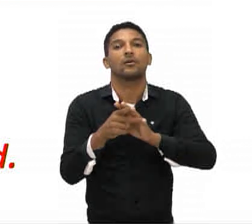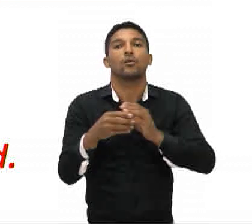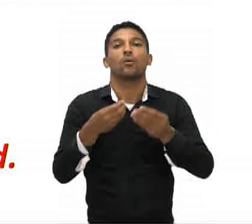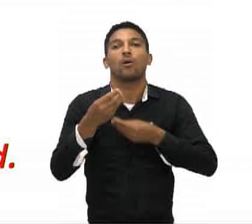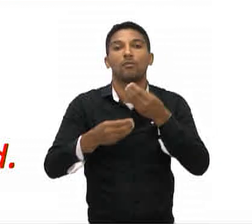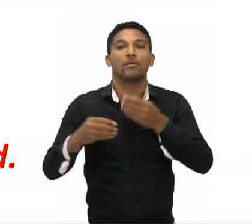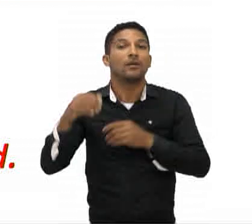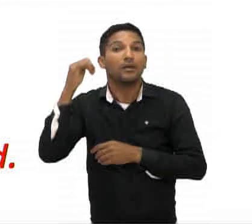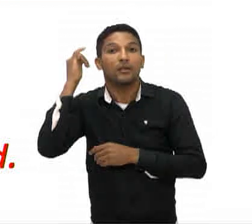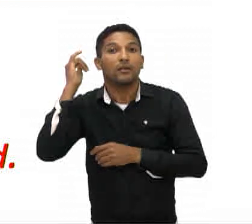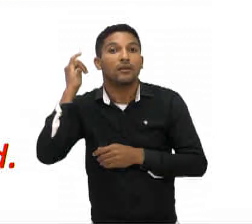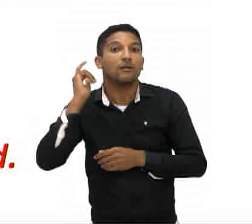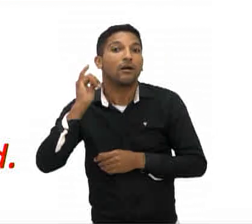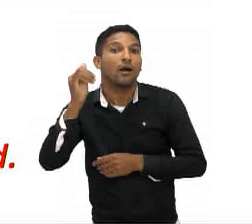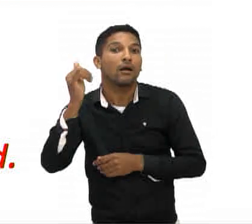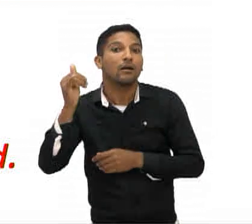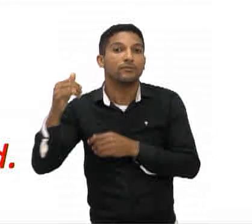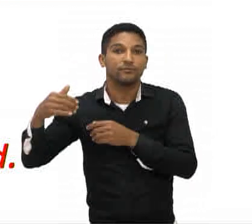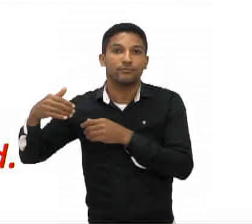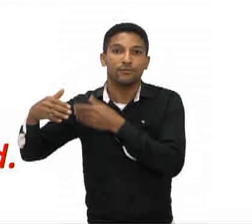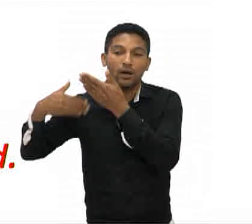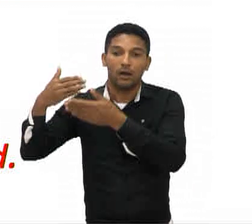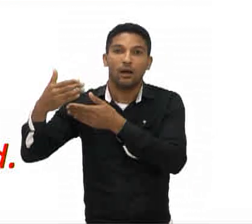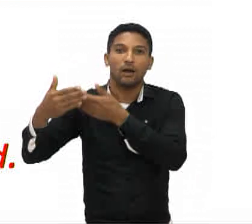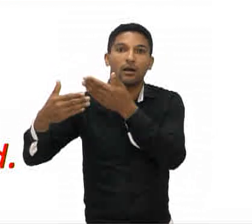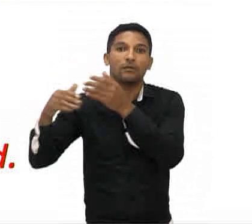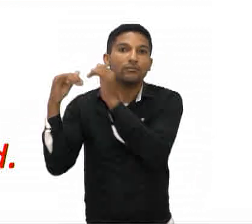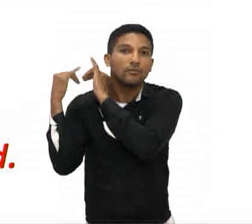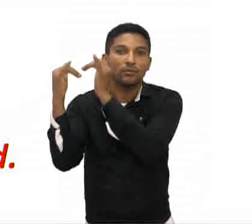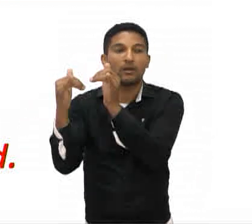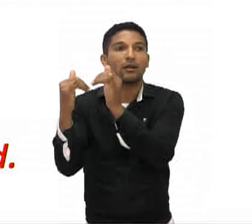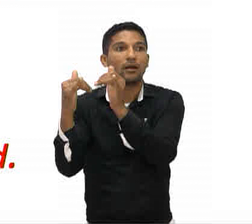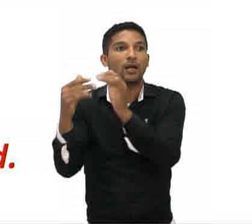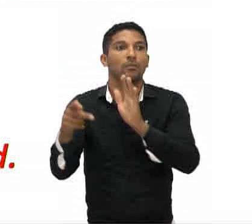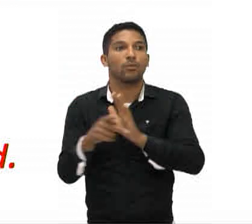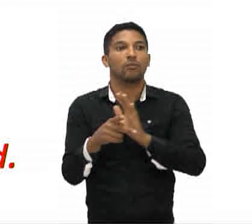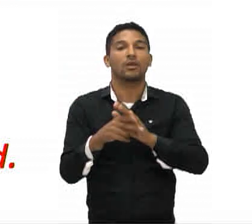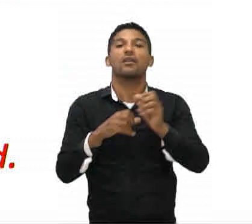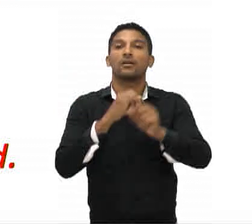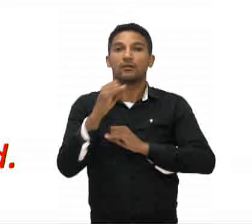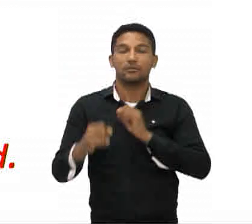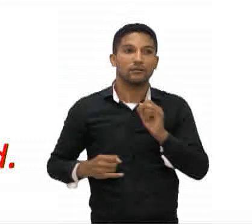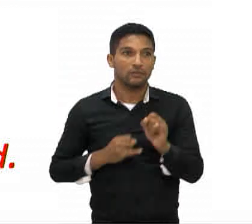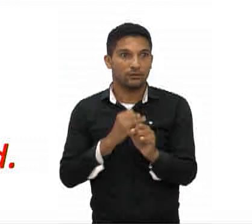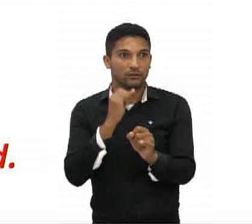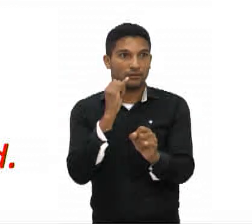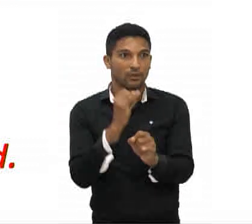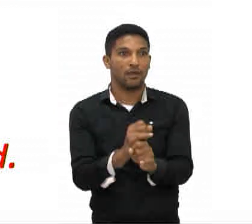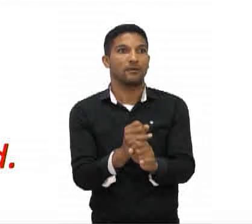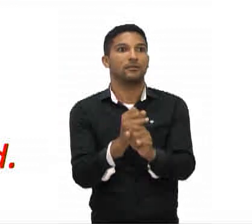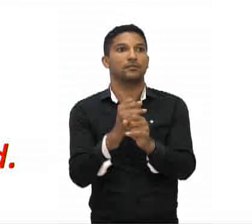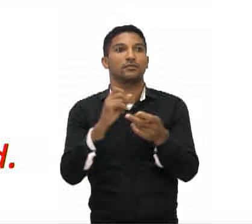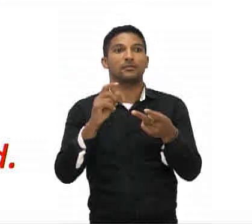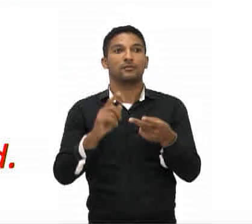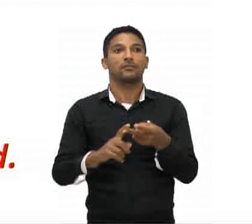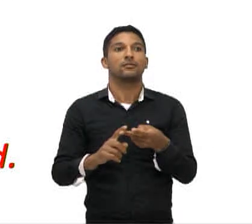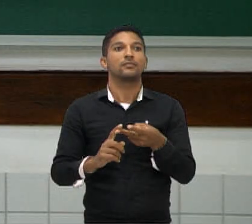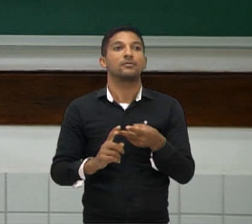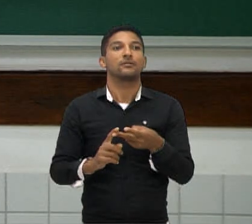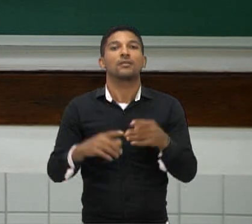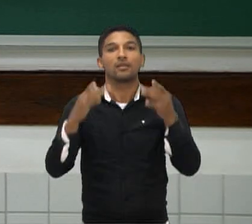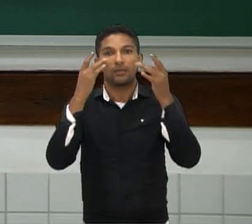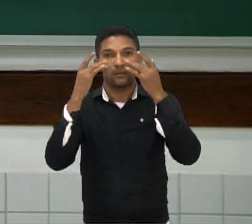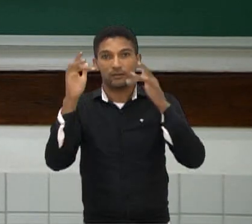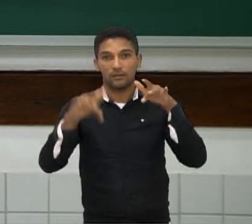lógico, hace parte de la construção de la história de la humanidade. Sim, quando a